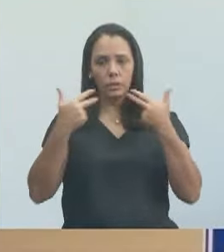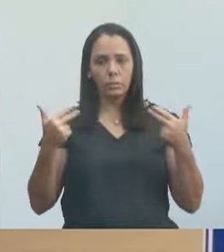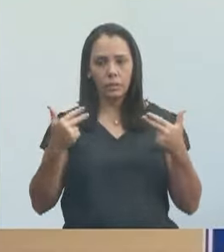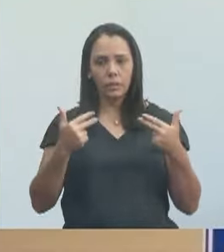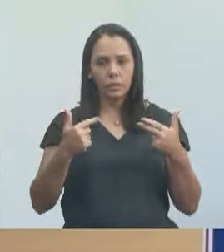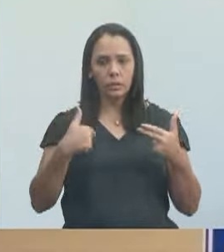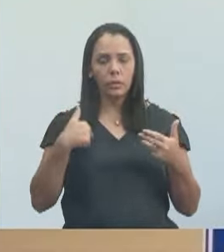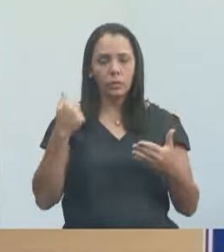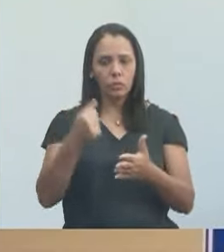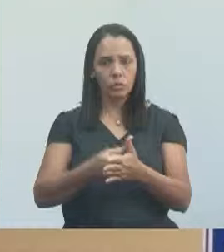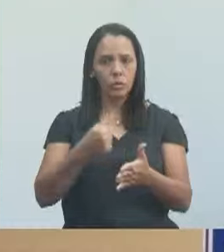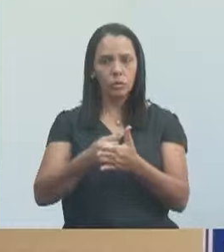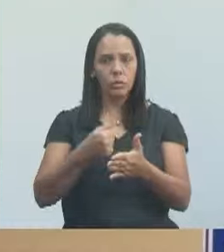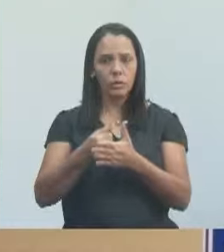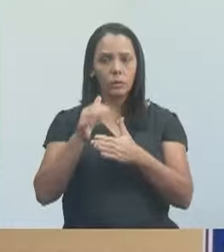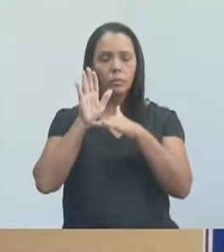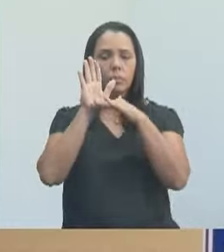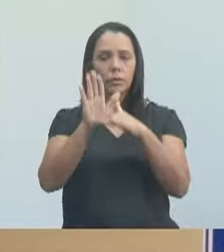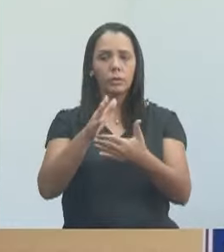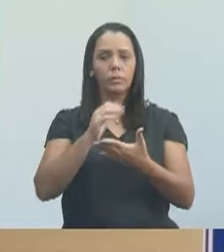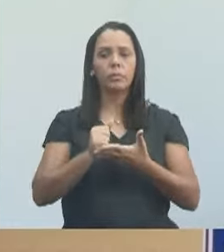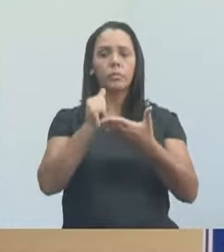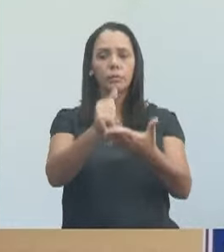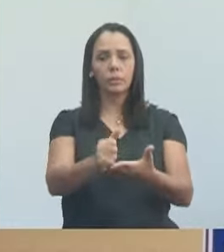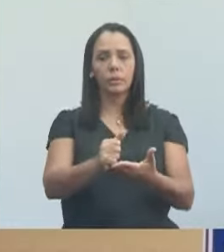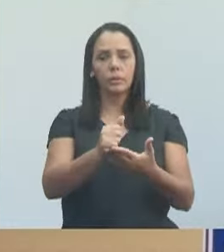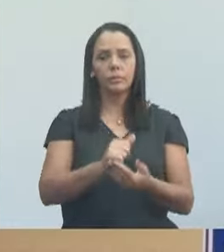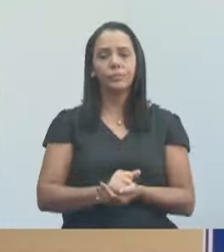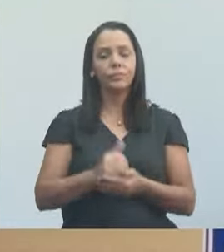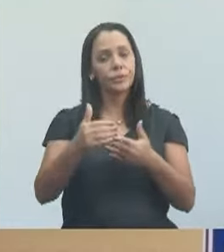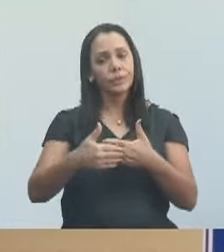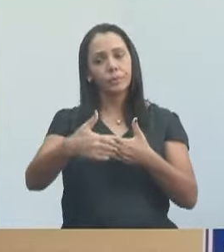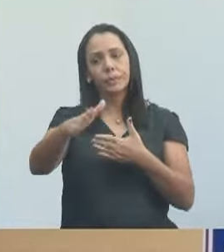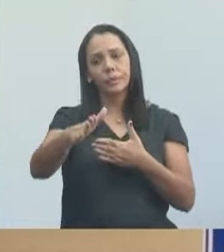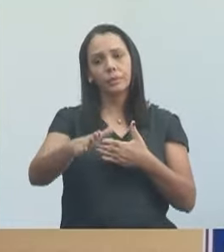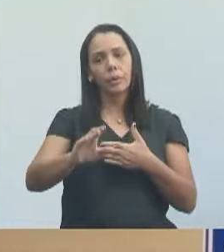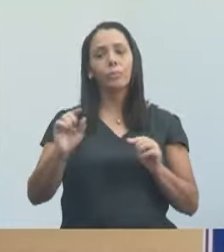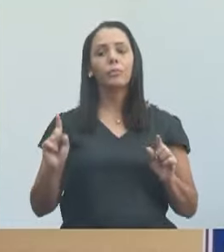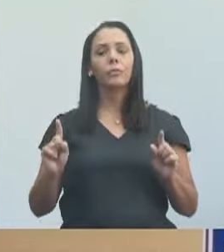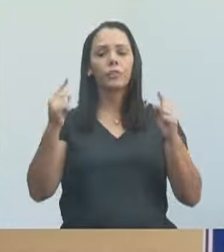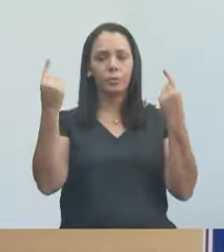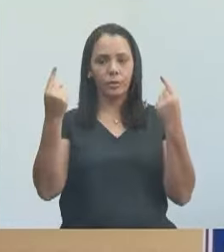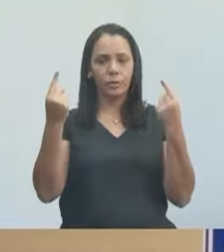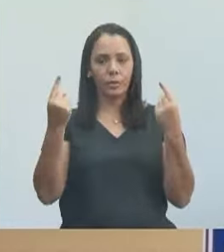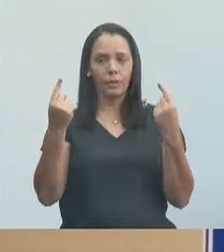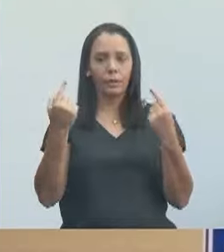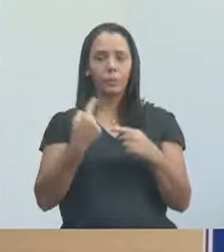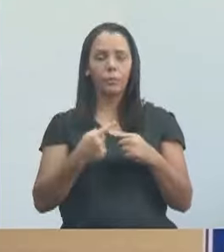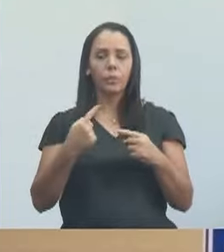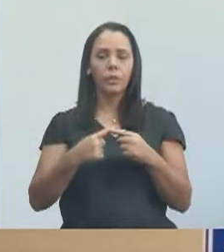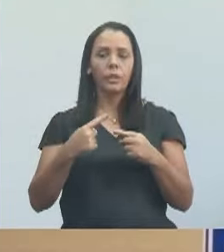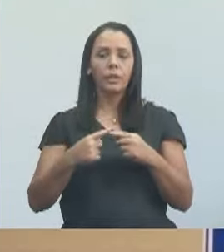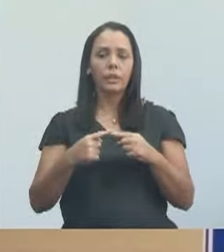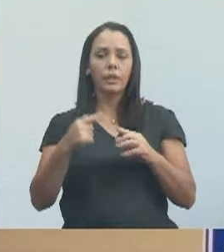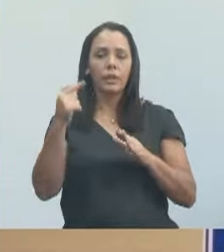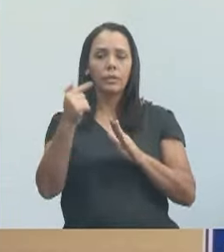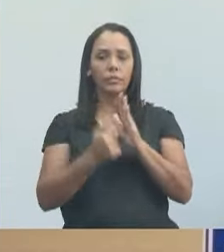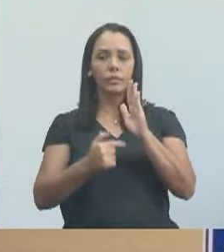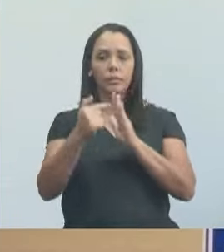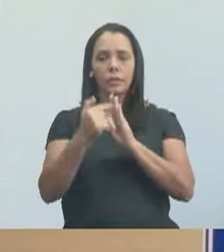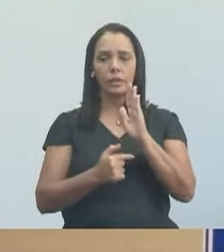aqui que realmente vai ser terrível daqui para frente, viu, gente? Tudo que vier da causa animal vão começar a frear. Como eu falei, porque eles vão querer passar